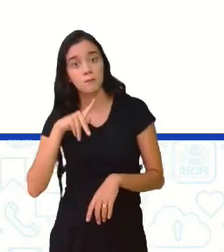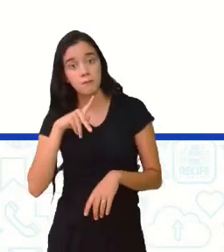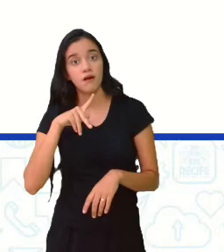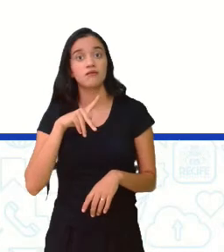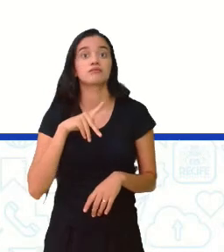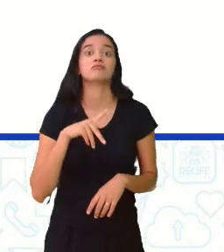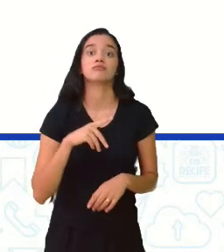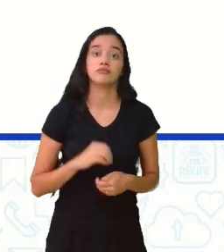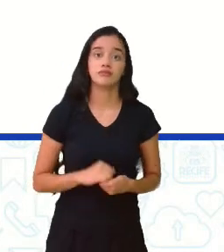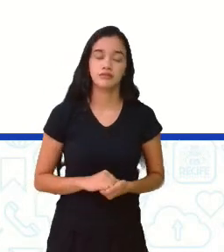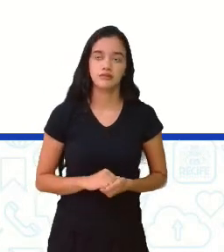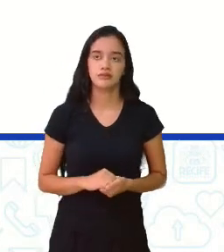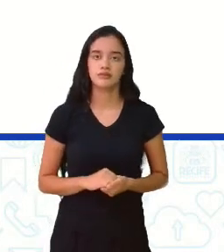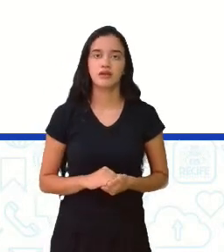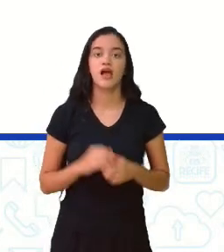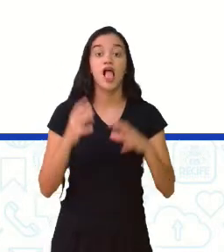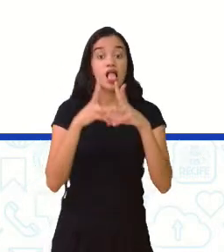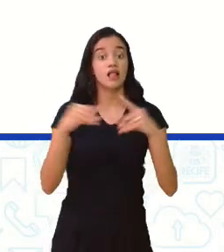tá certo?